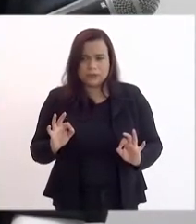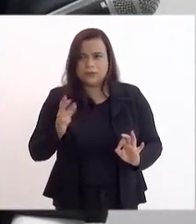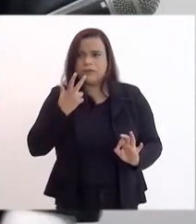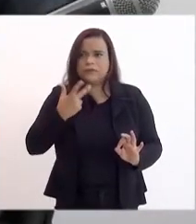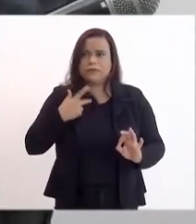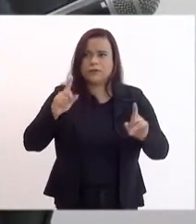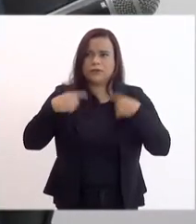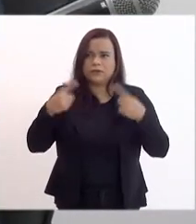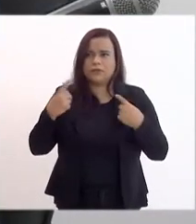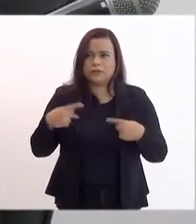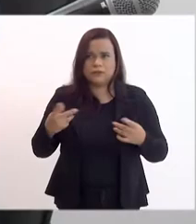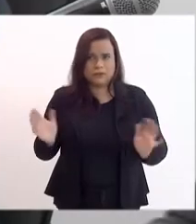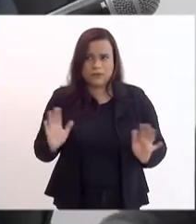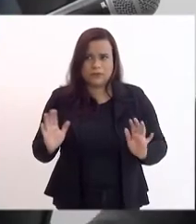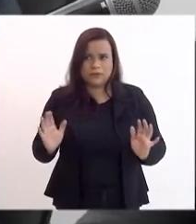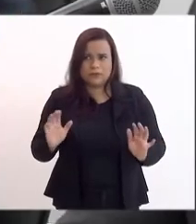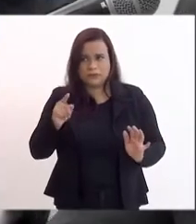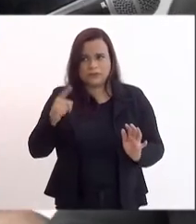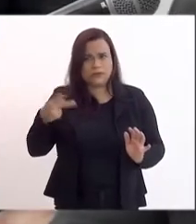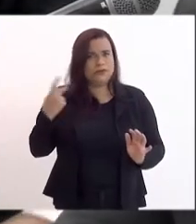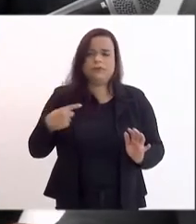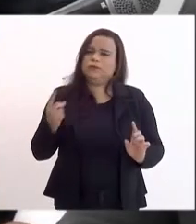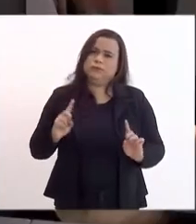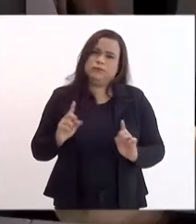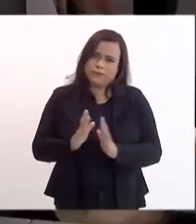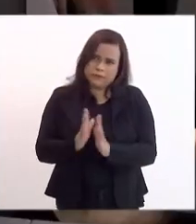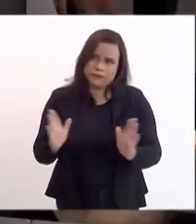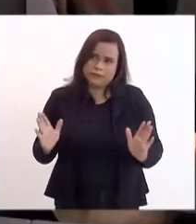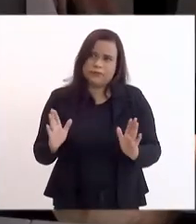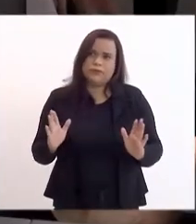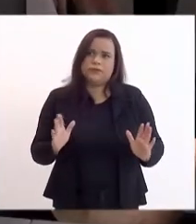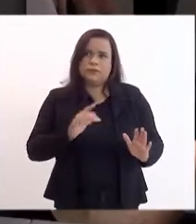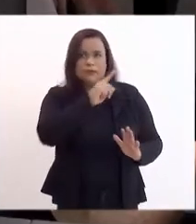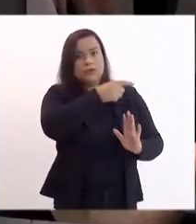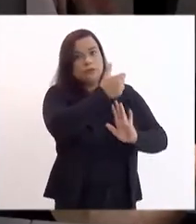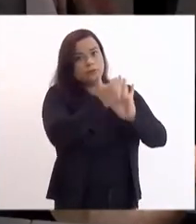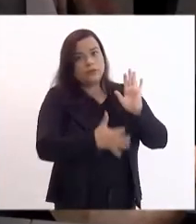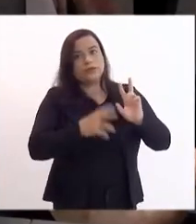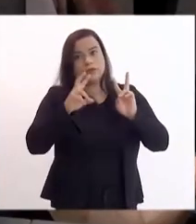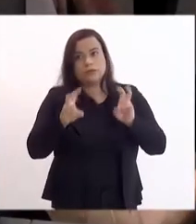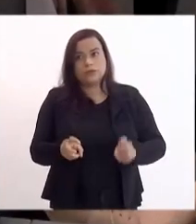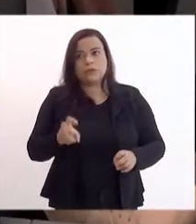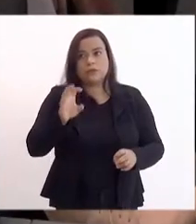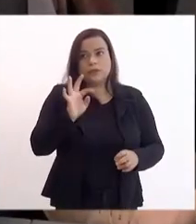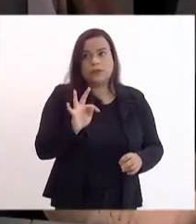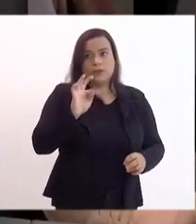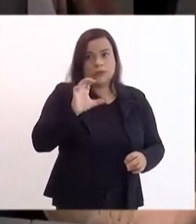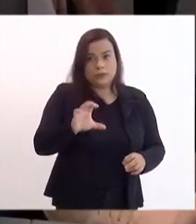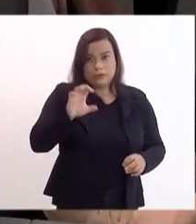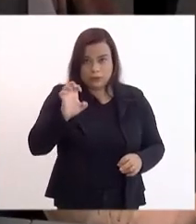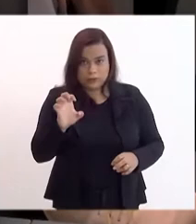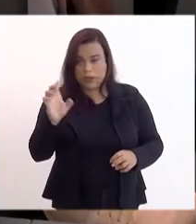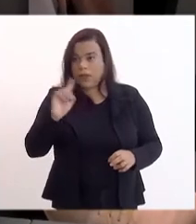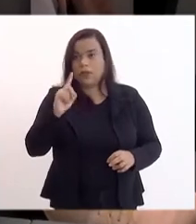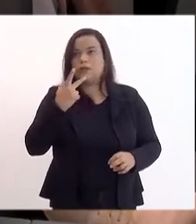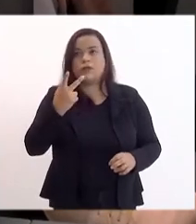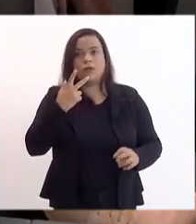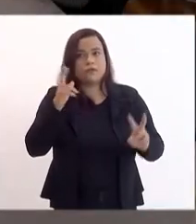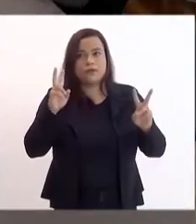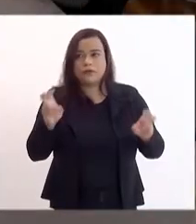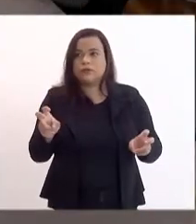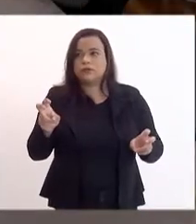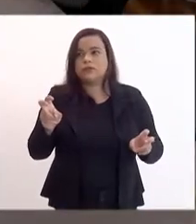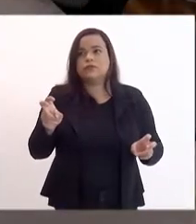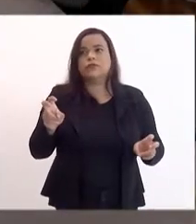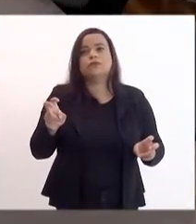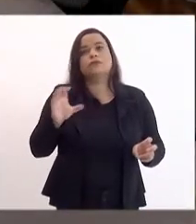gente brigando comigo aqui. Você não, Valdec, por favor. A matéria versa sobre TCE. A matéria não versa sobre CPI. E hoje a matéria da RJ de